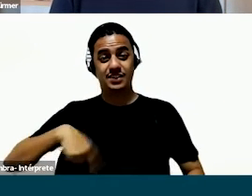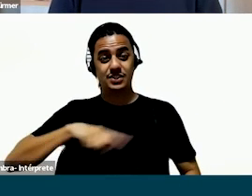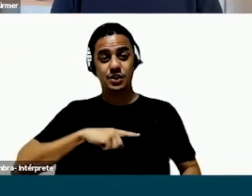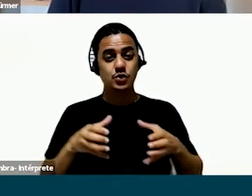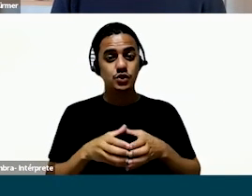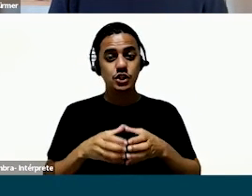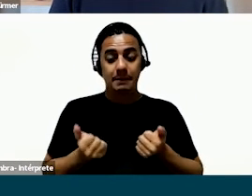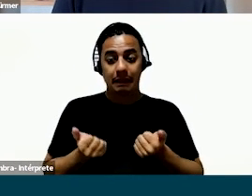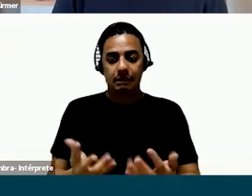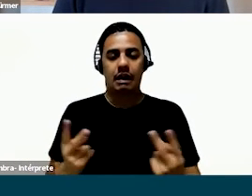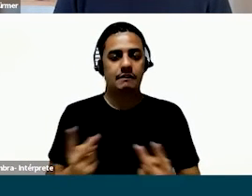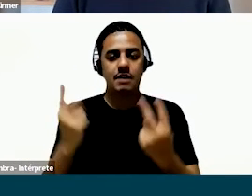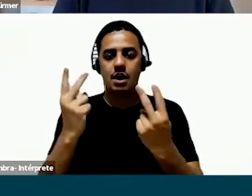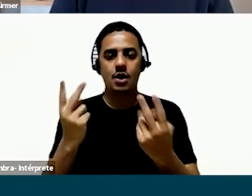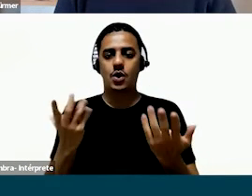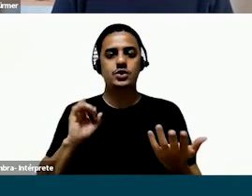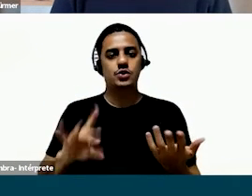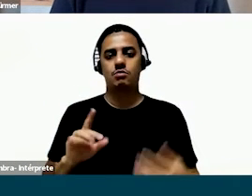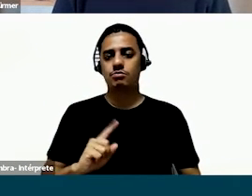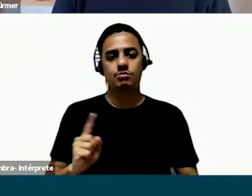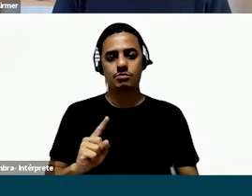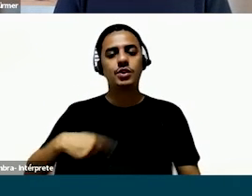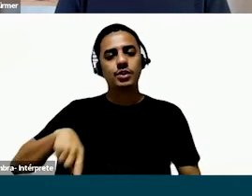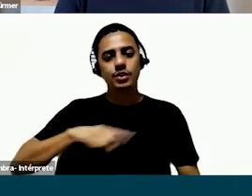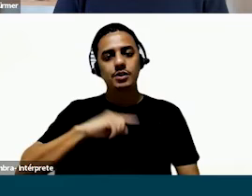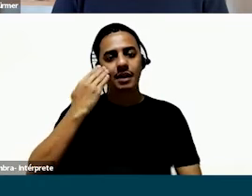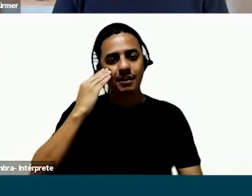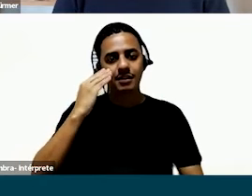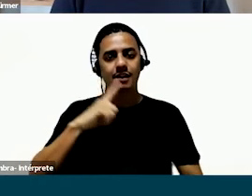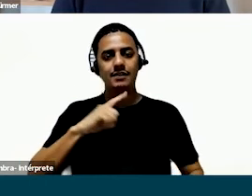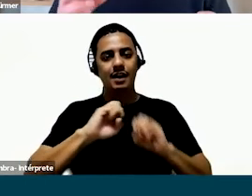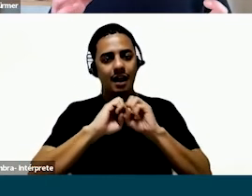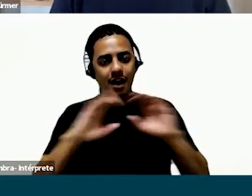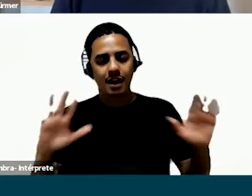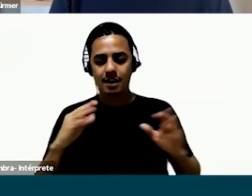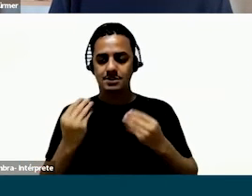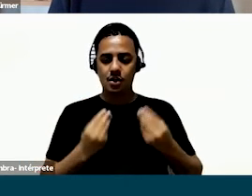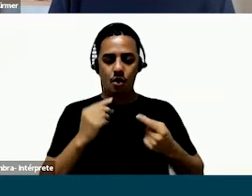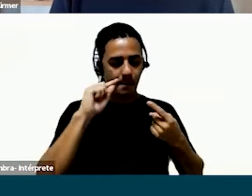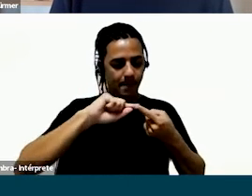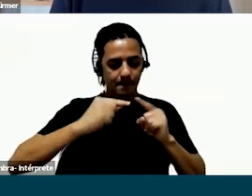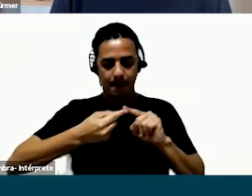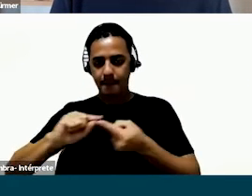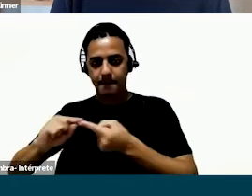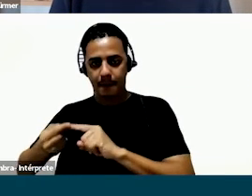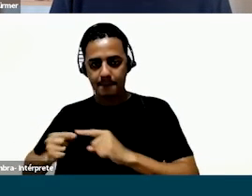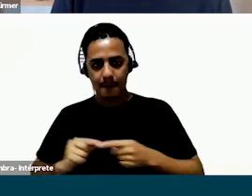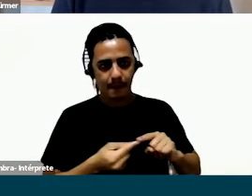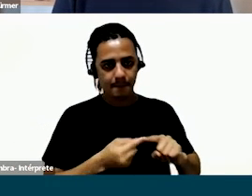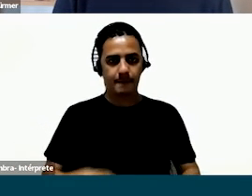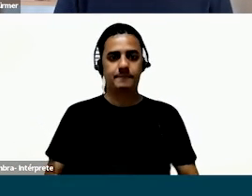nosso time ele não está entregando valor sozinho. A gente faz parte de uma engrenagem ali. De qualquer forma, a gente precisa entender e ter muita clareza sobre como as coisas se